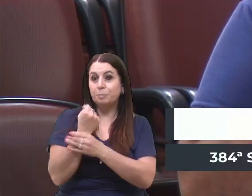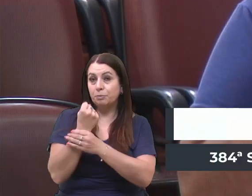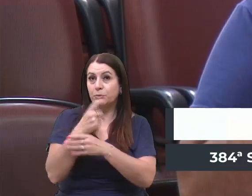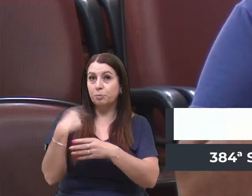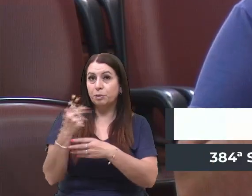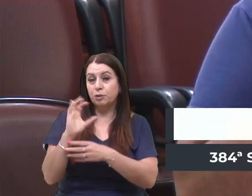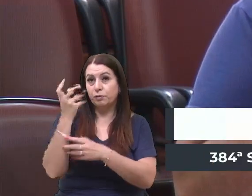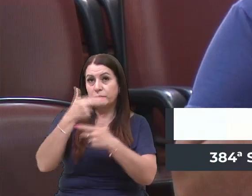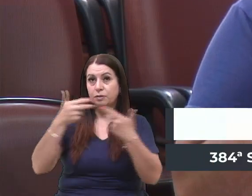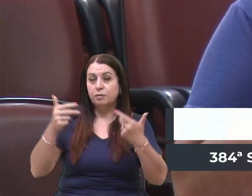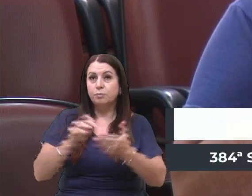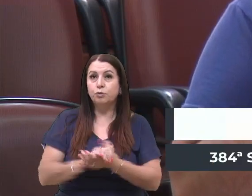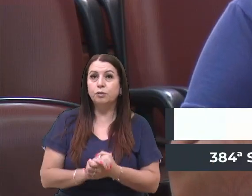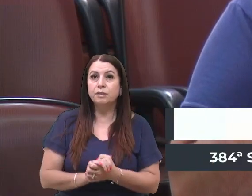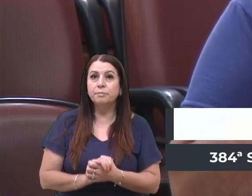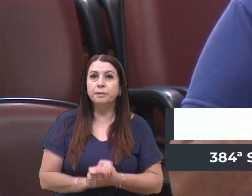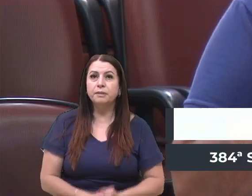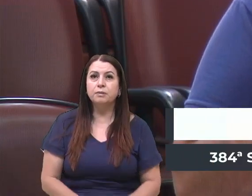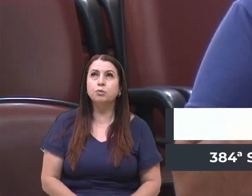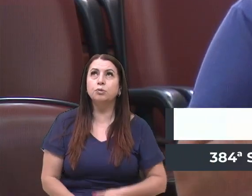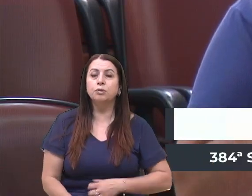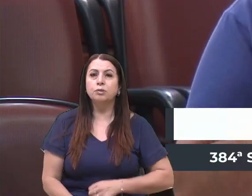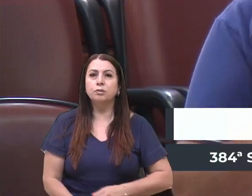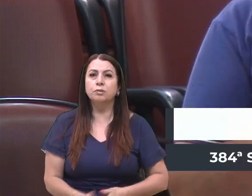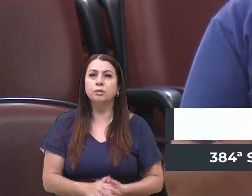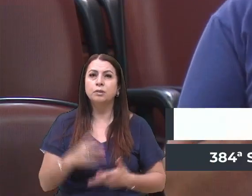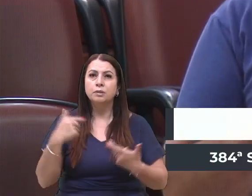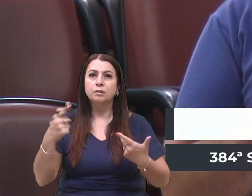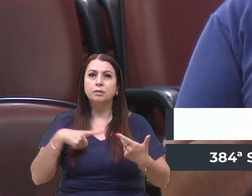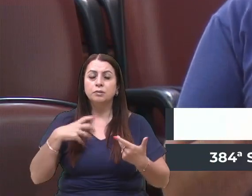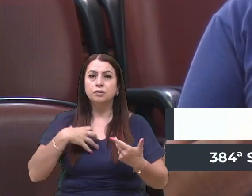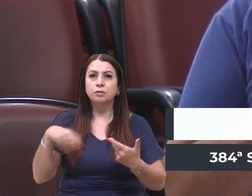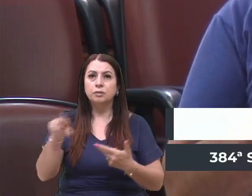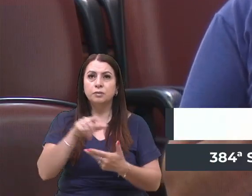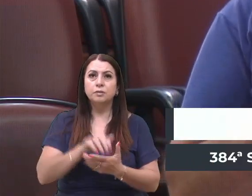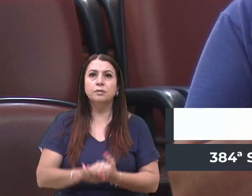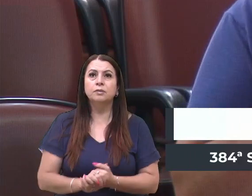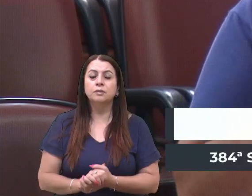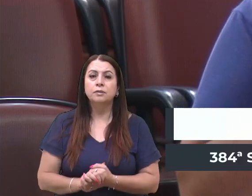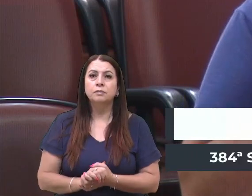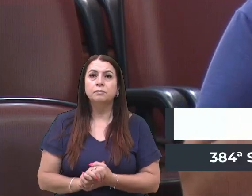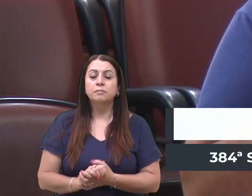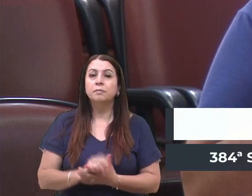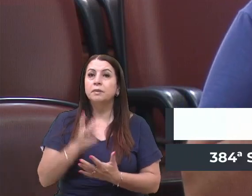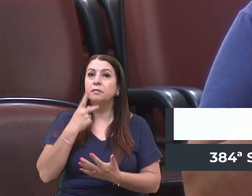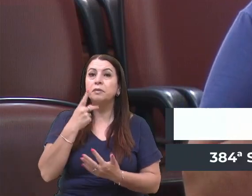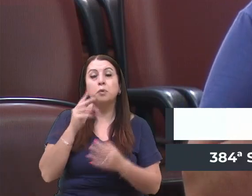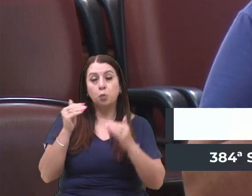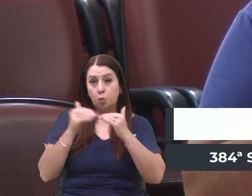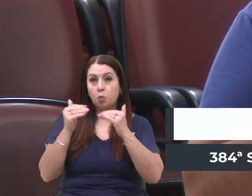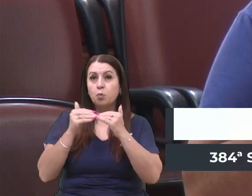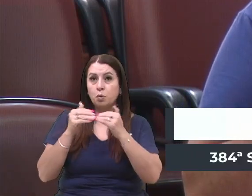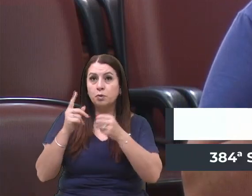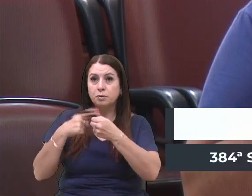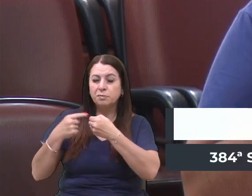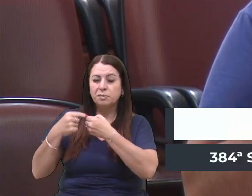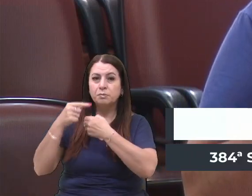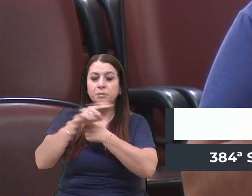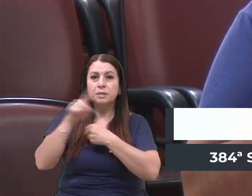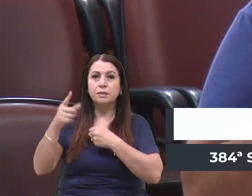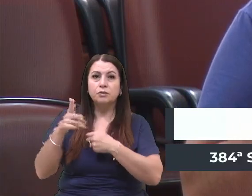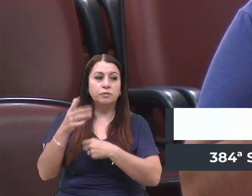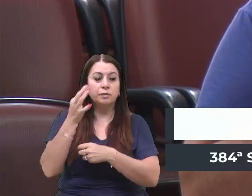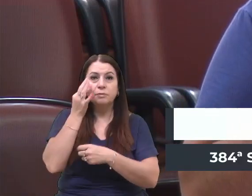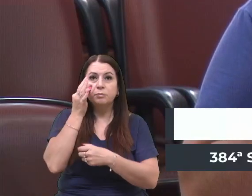essa situação. E eu, de certa forma, e eu me manifestei aqui, eu concordo com os municípios que não estiveram aqui presentes.